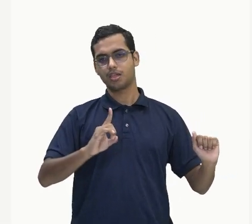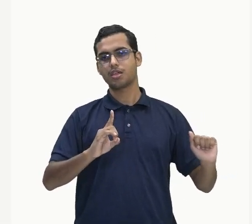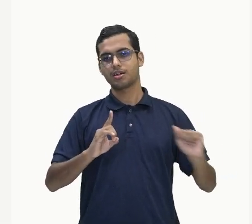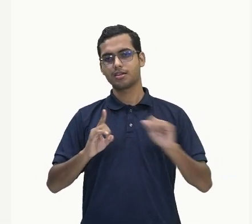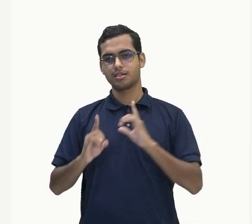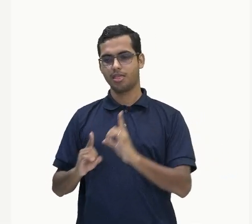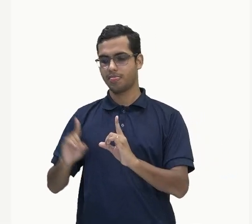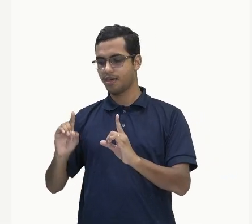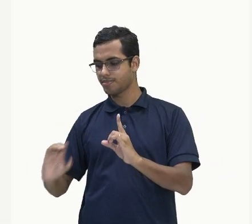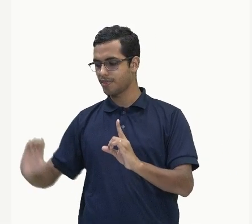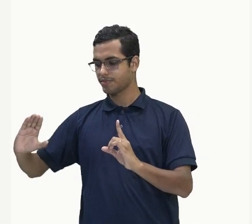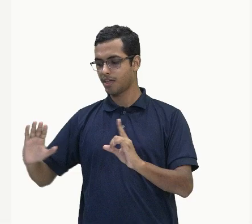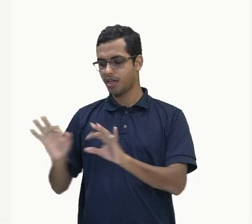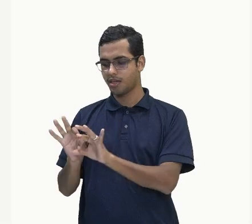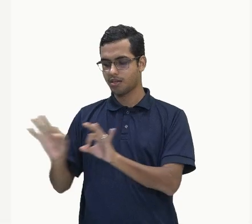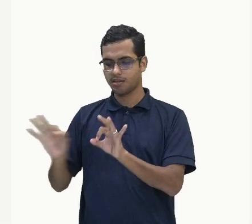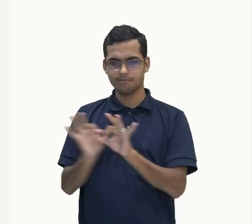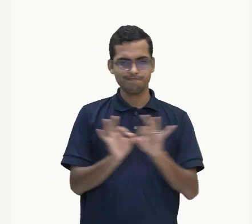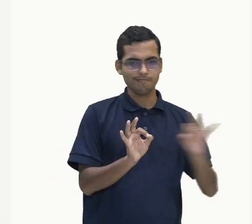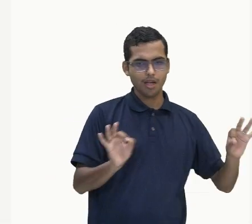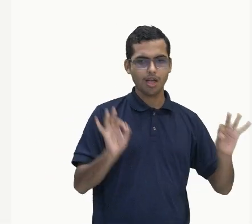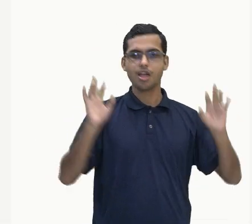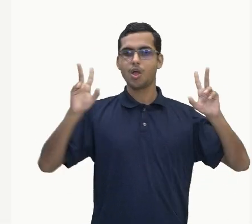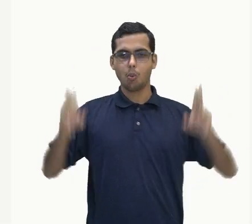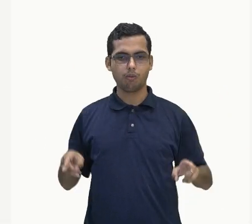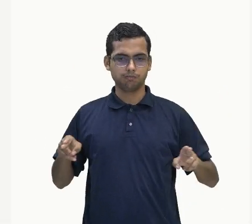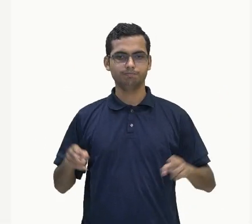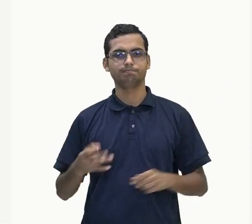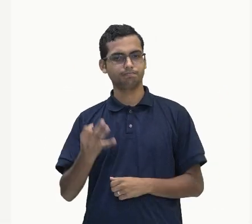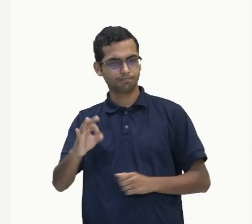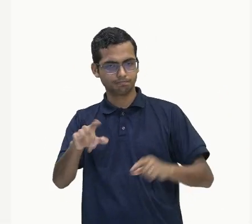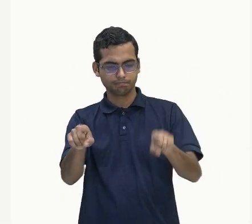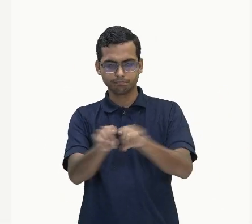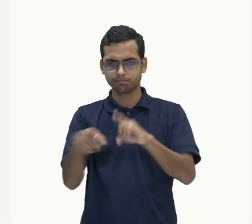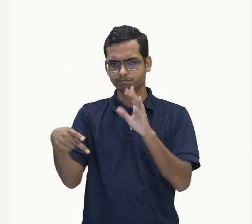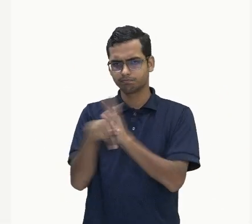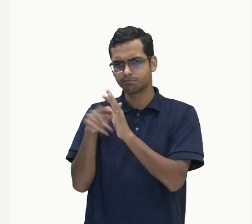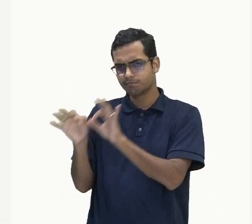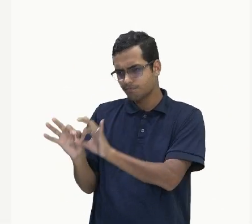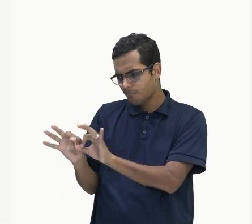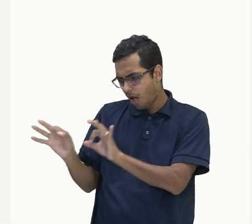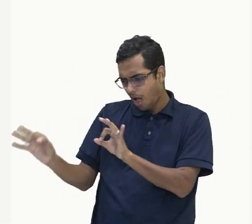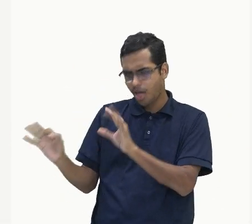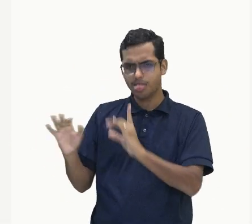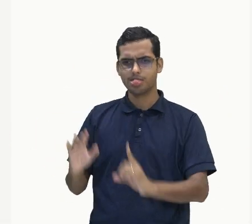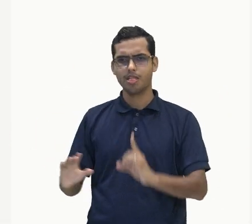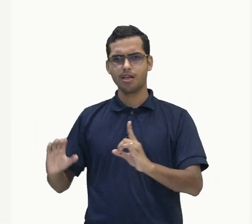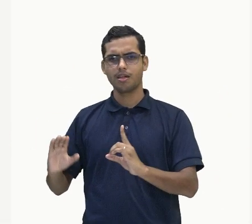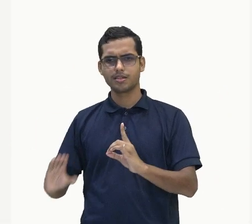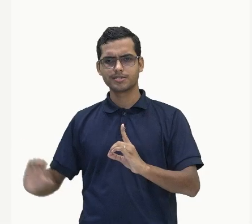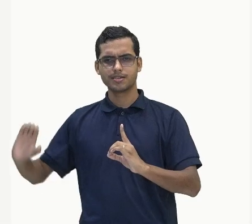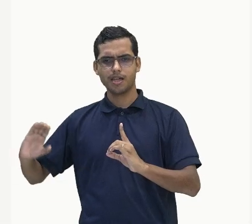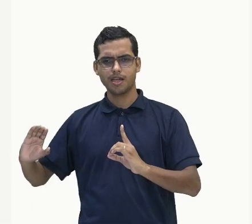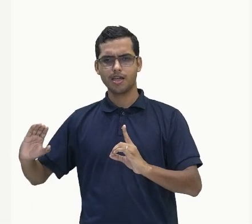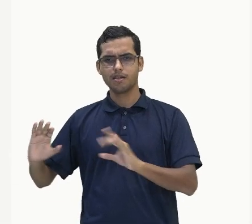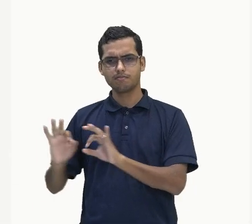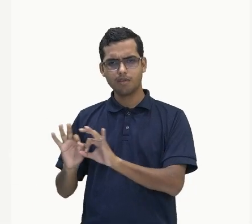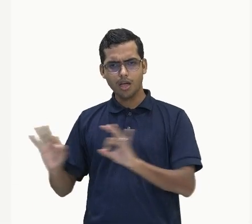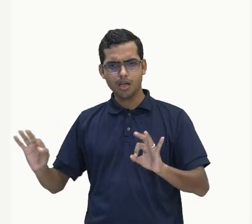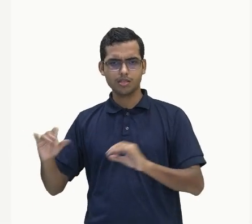distâncias são iguais. A distância do objeto ao espelho é igual à distância da imagem ao espelho, portanto,